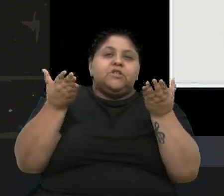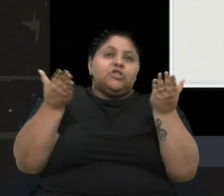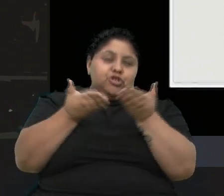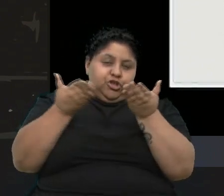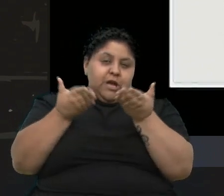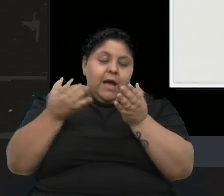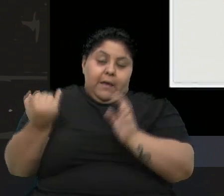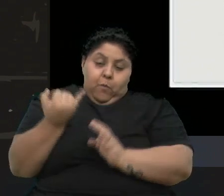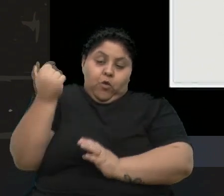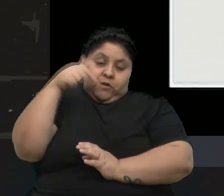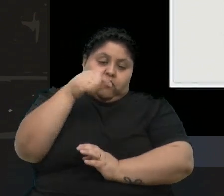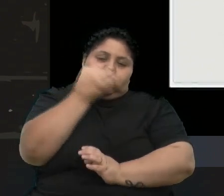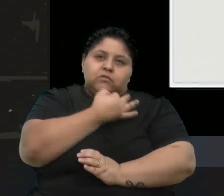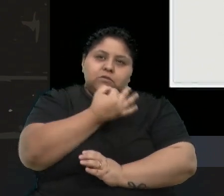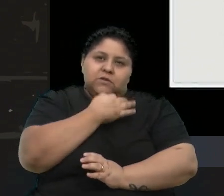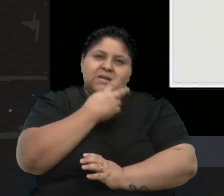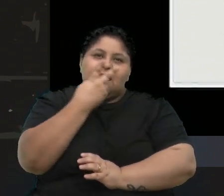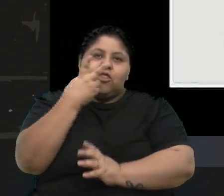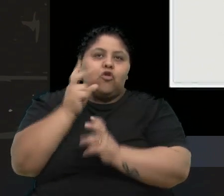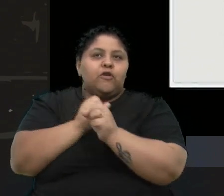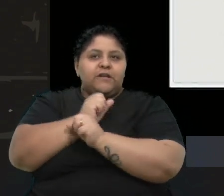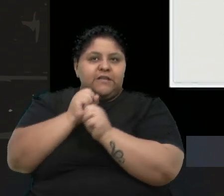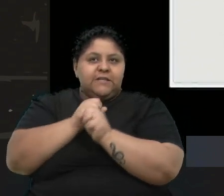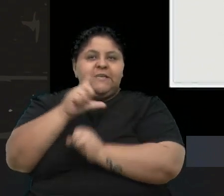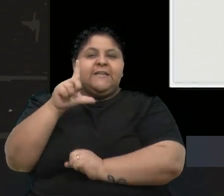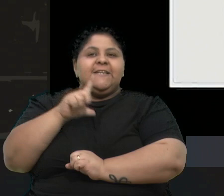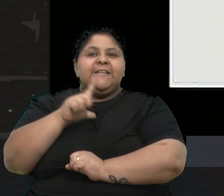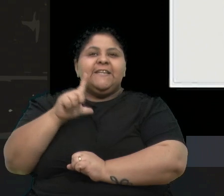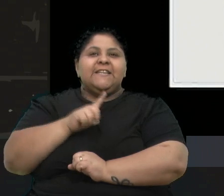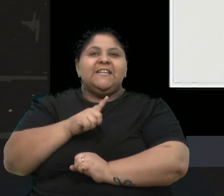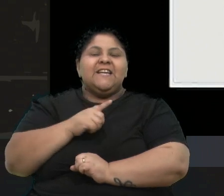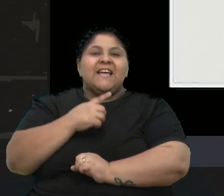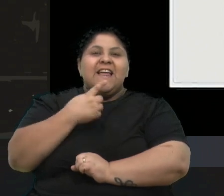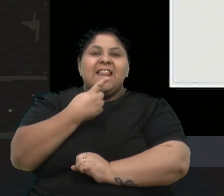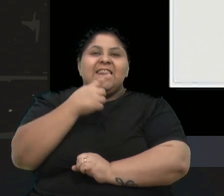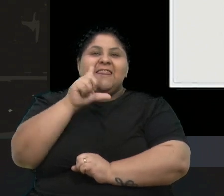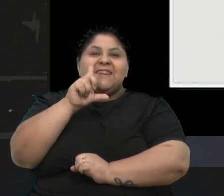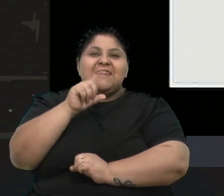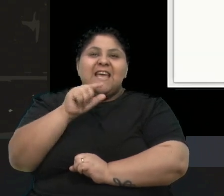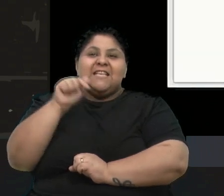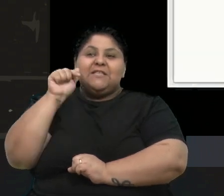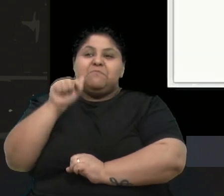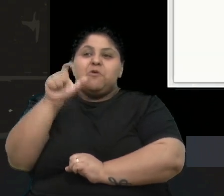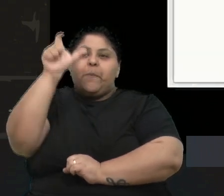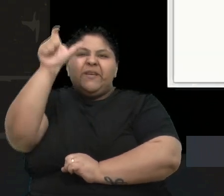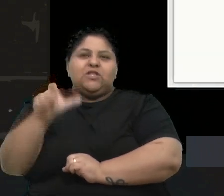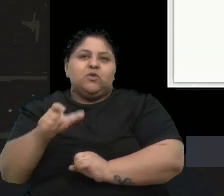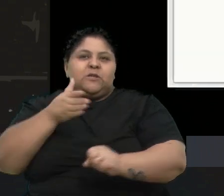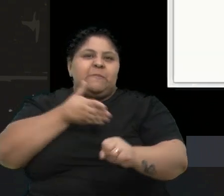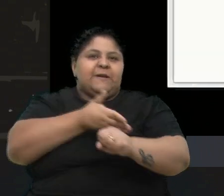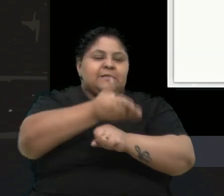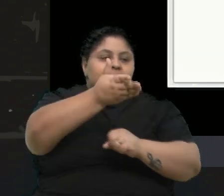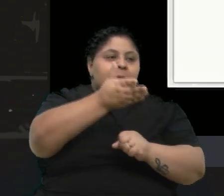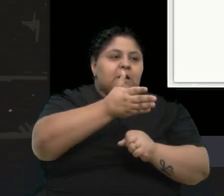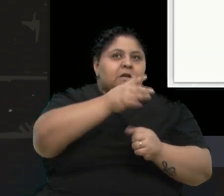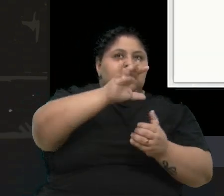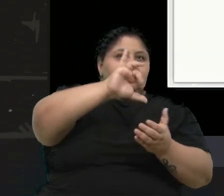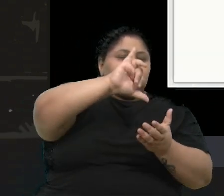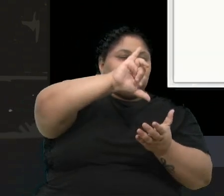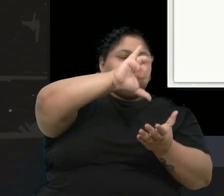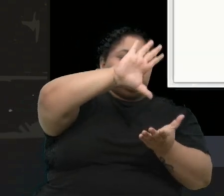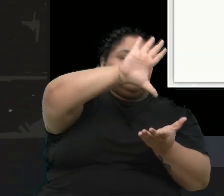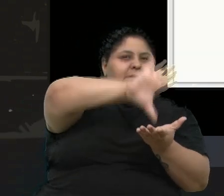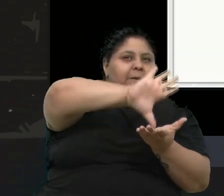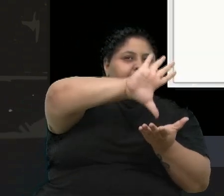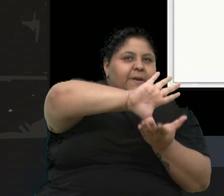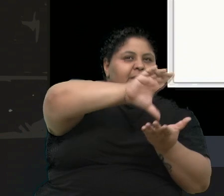Sul. Há 2 anos aqui teve 10 mil pessoas participando ali na Praça das Feiras. 50 empresas